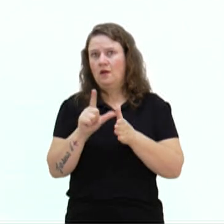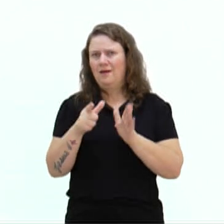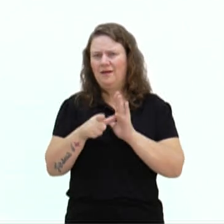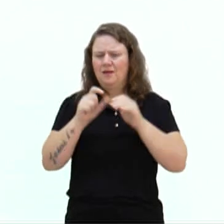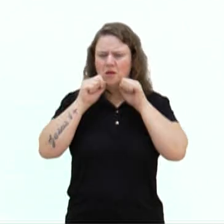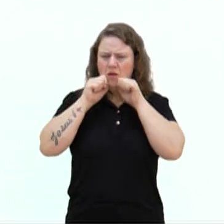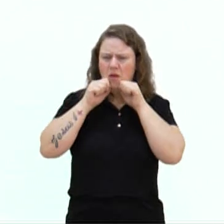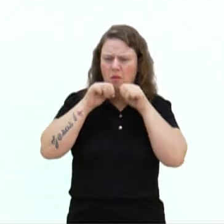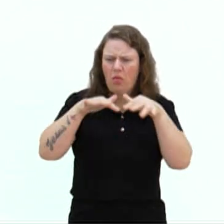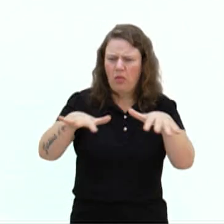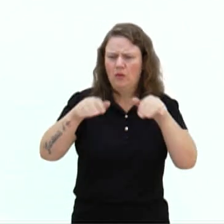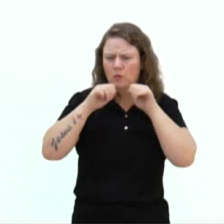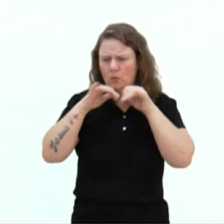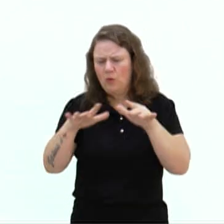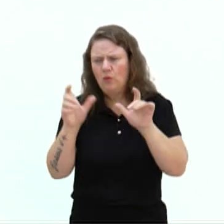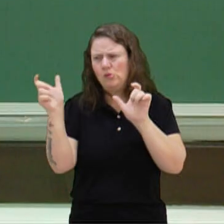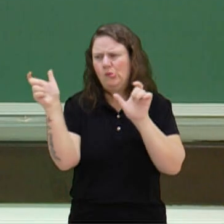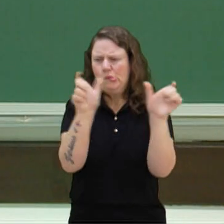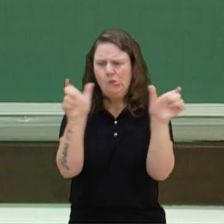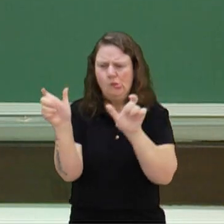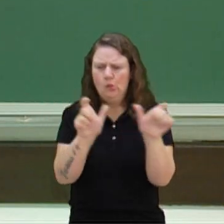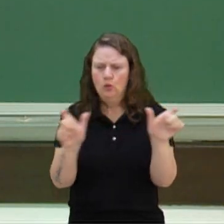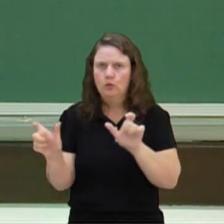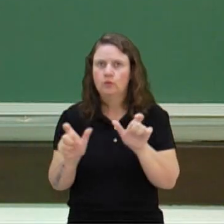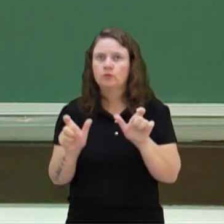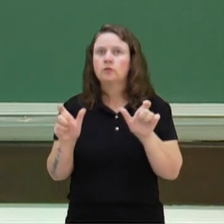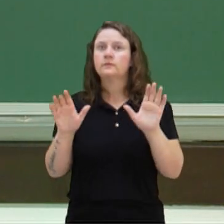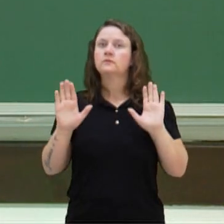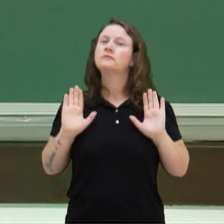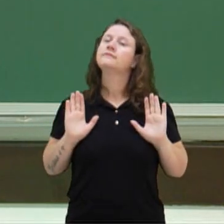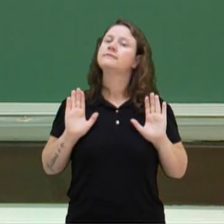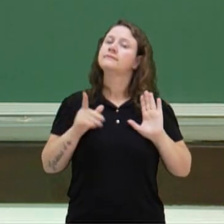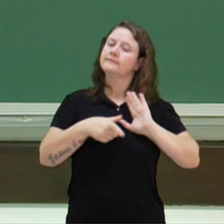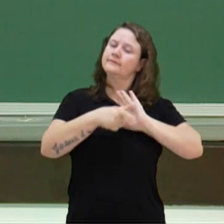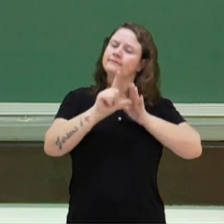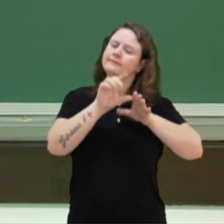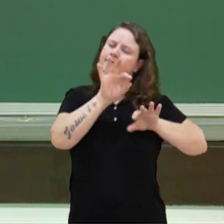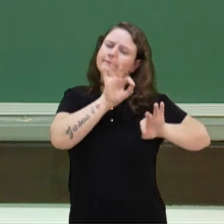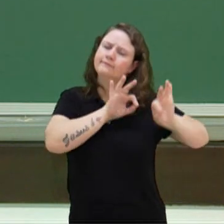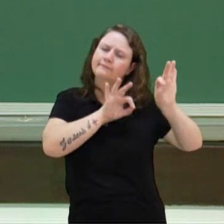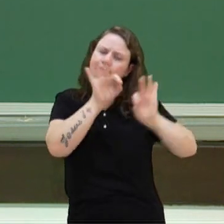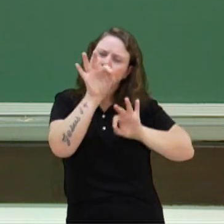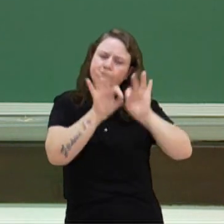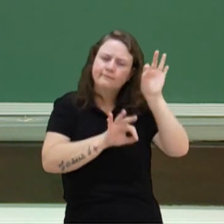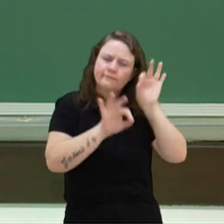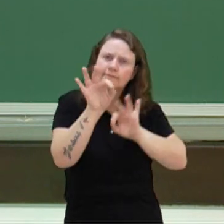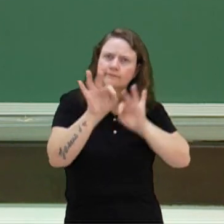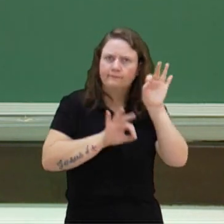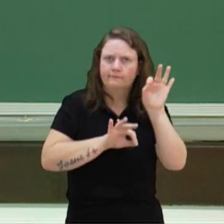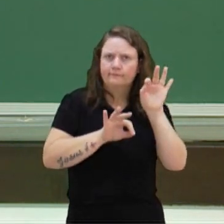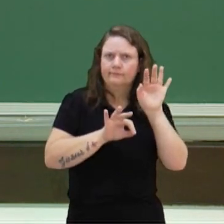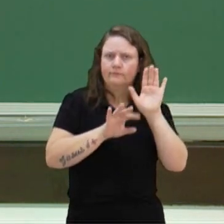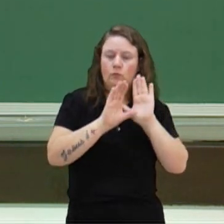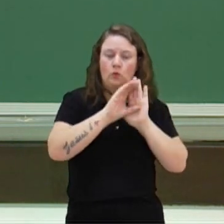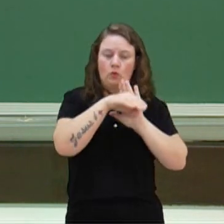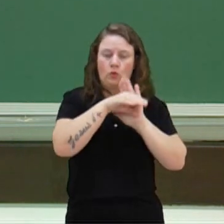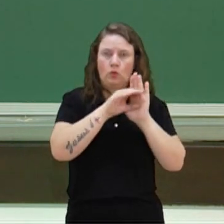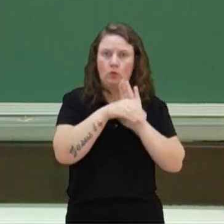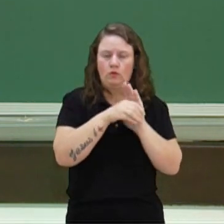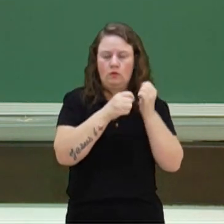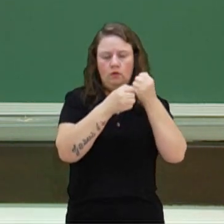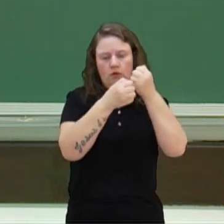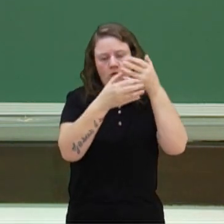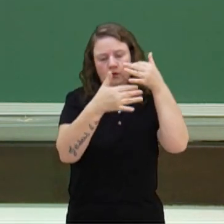conceitos, espalhar as proposições, você vai organizá-los, né, em forma de conceitos-chave numa